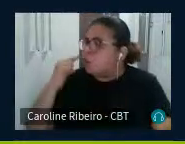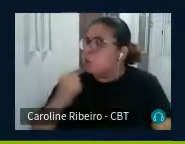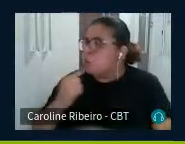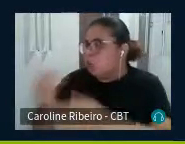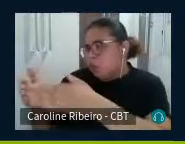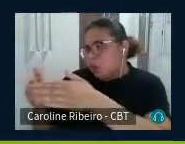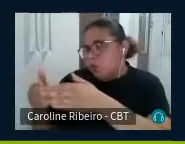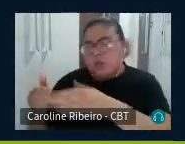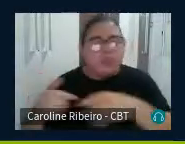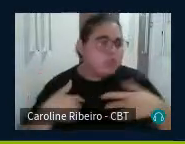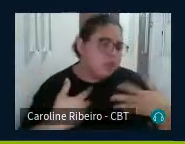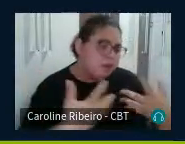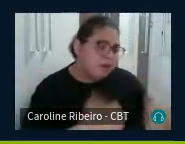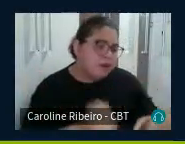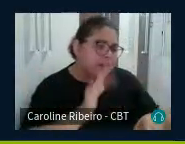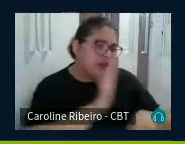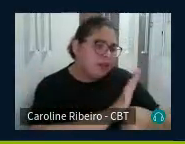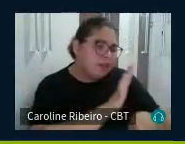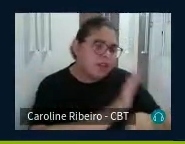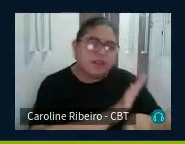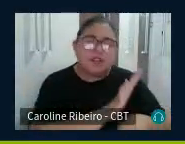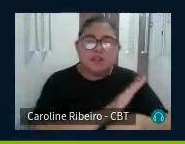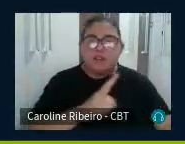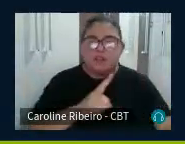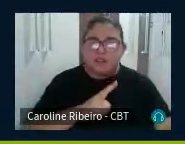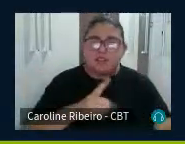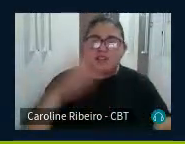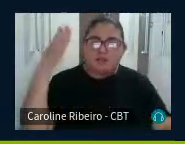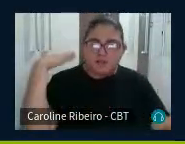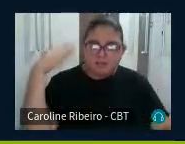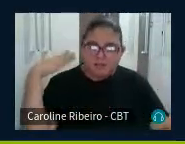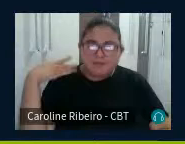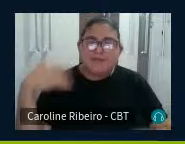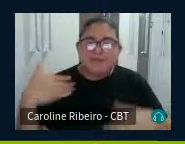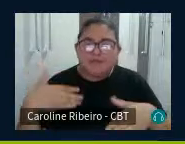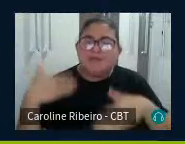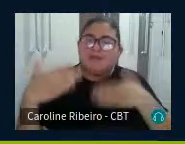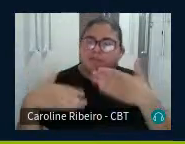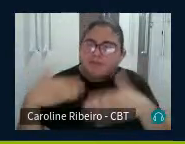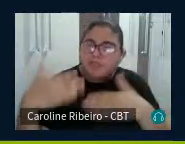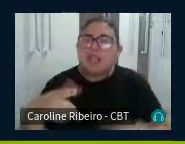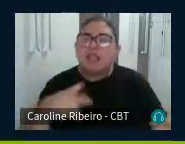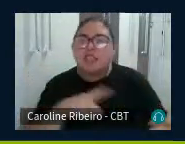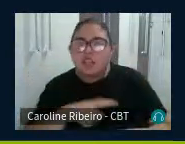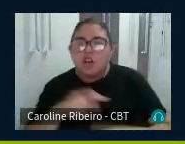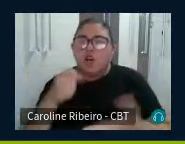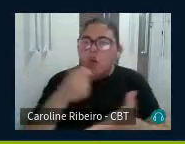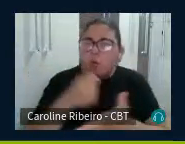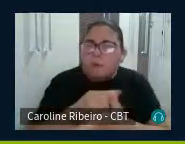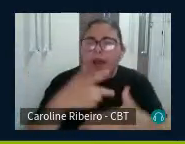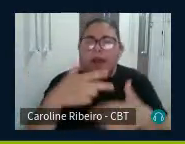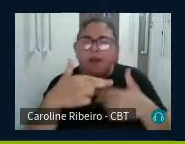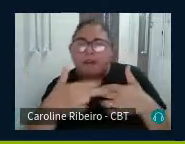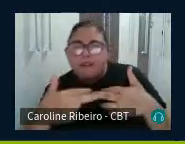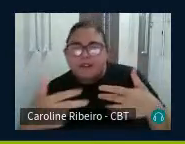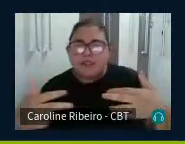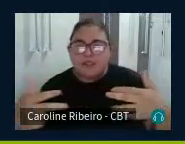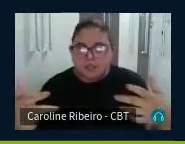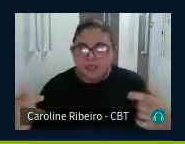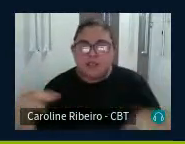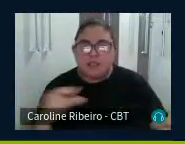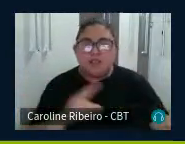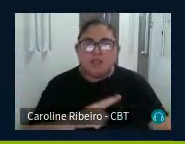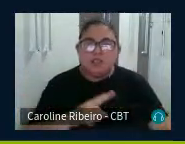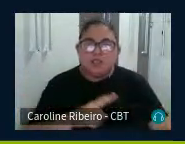ao médico, ele ia junto, quando precisava fazer compra e outras situações do dia a